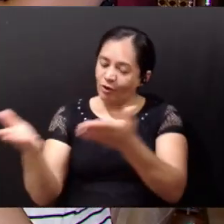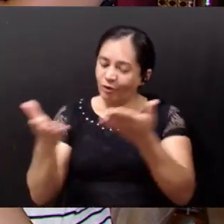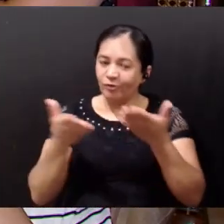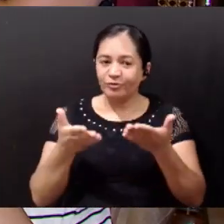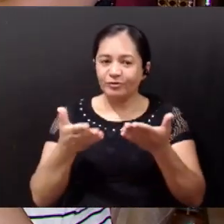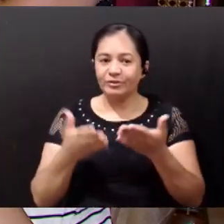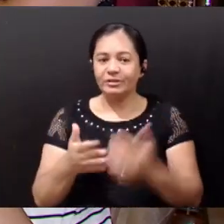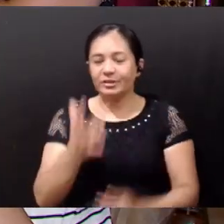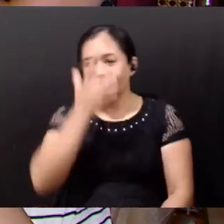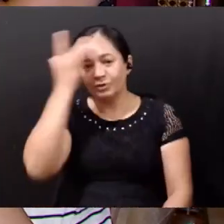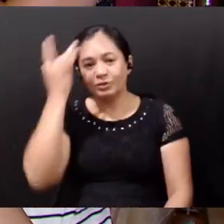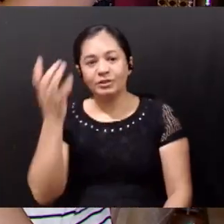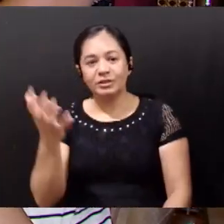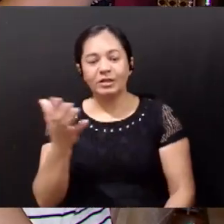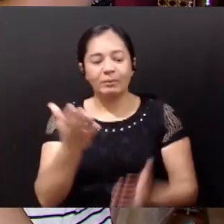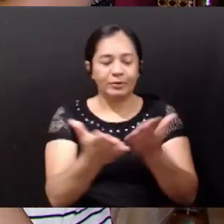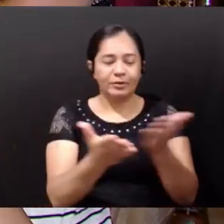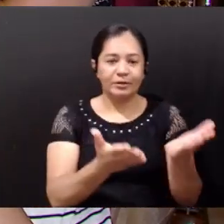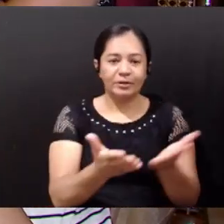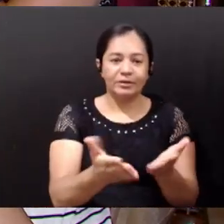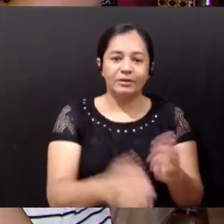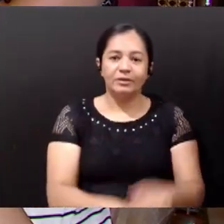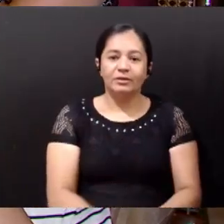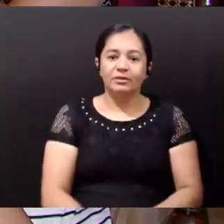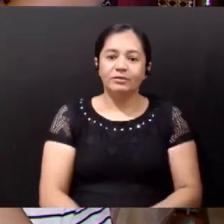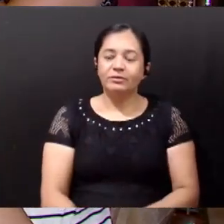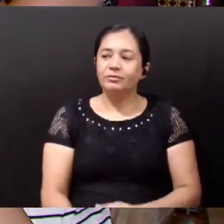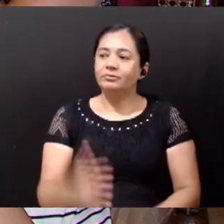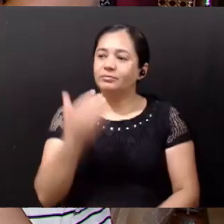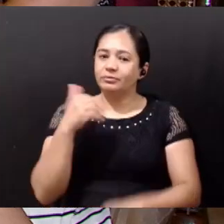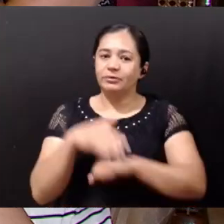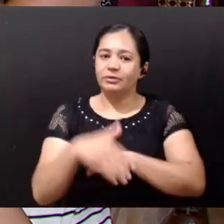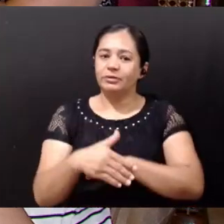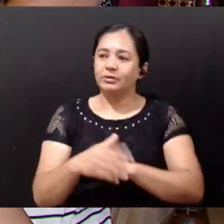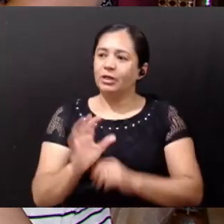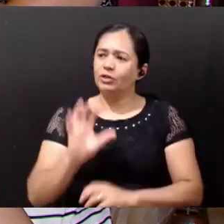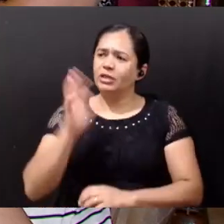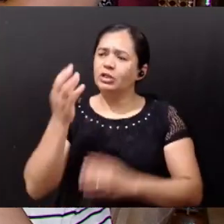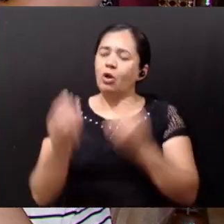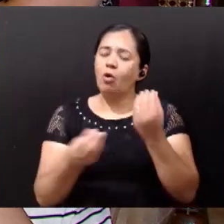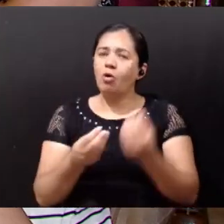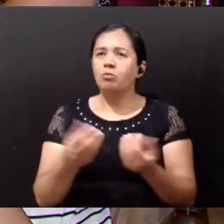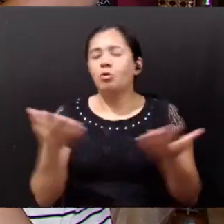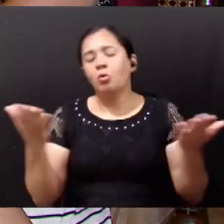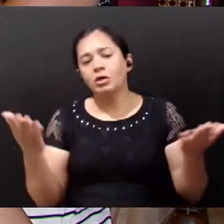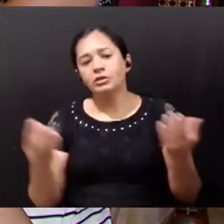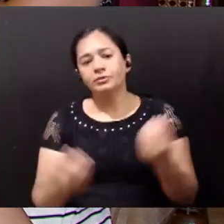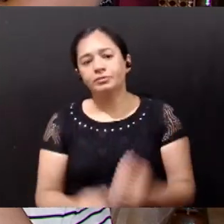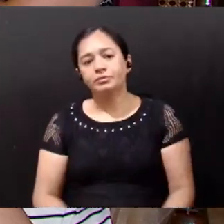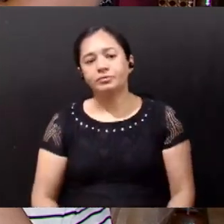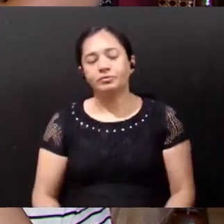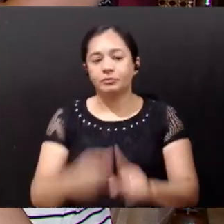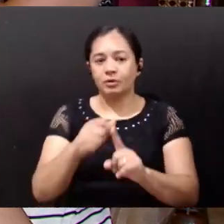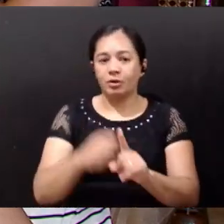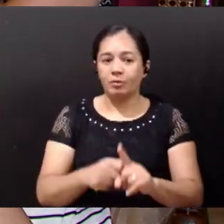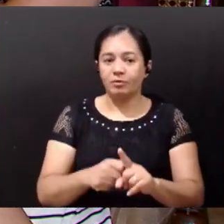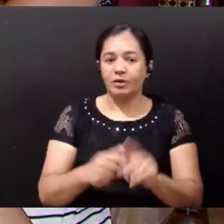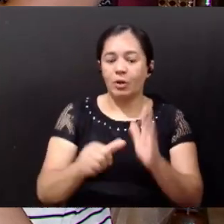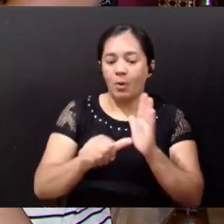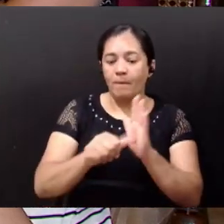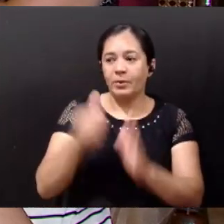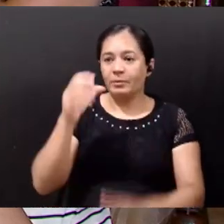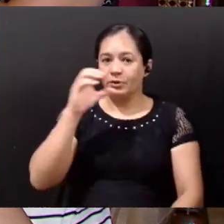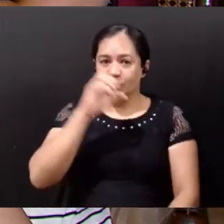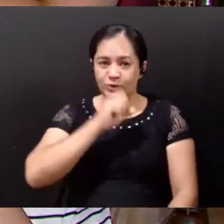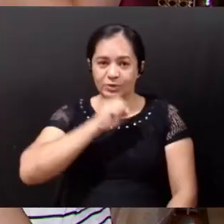para o tratamento. O jantar acontece quando? Sempre? Todo mês? Toda semana? Como é? Todos os meses, no primeiro sábado do mês. No primeiro